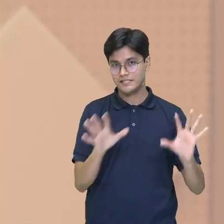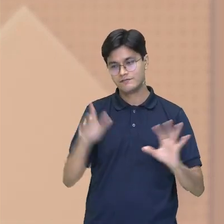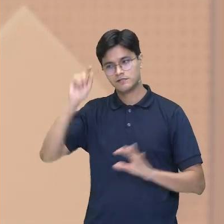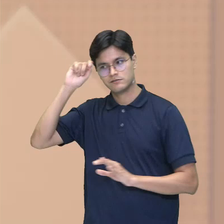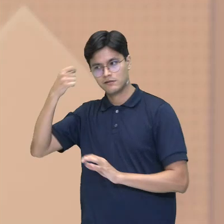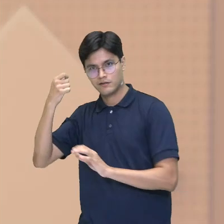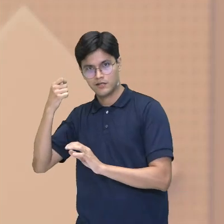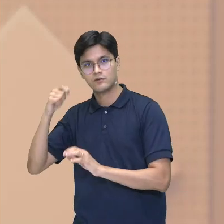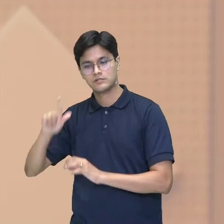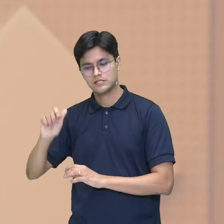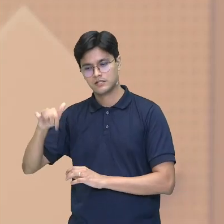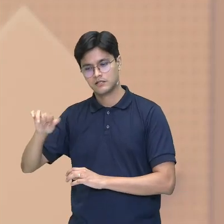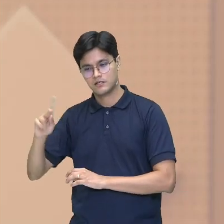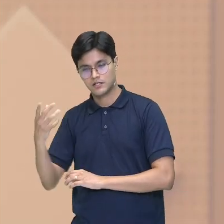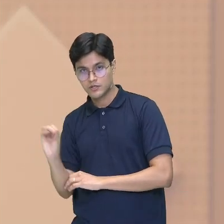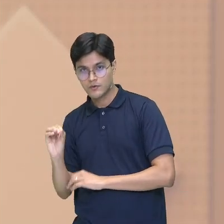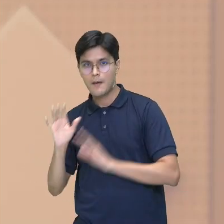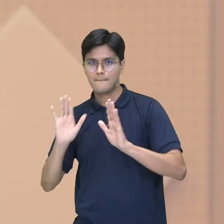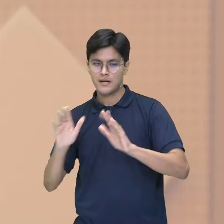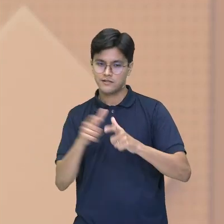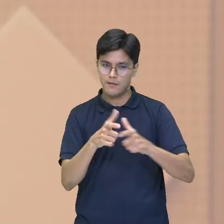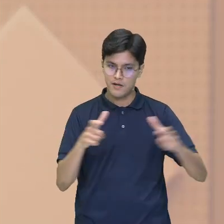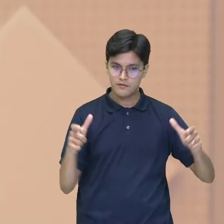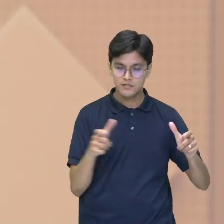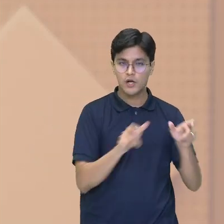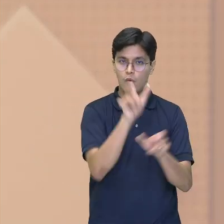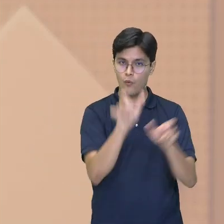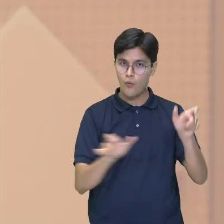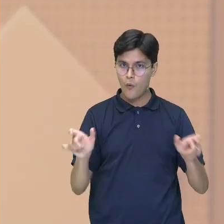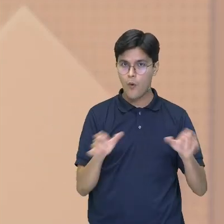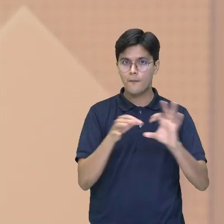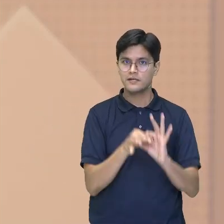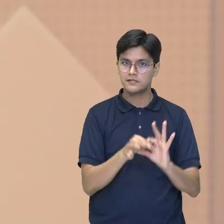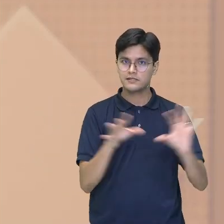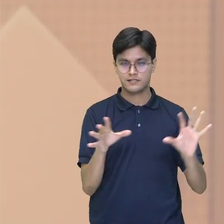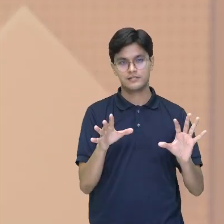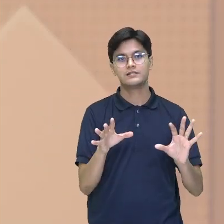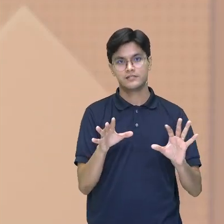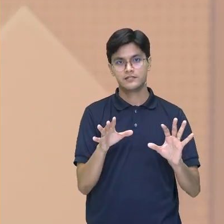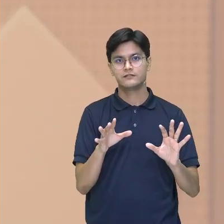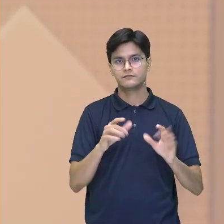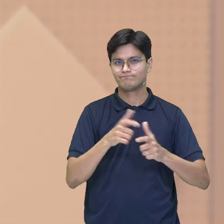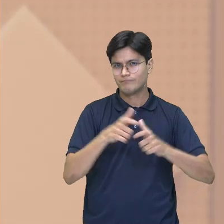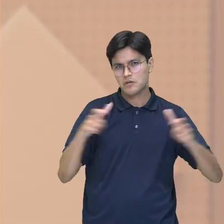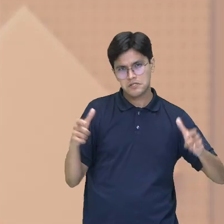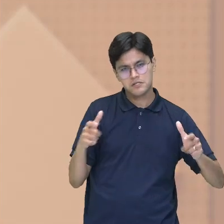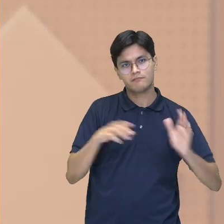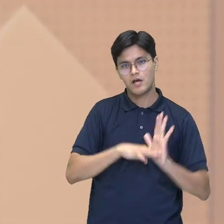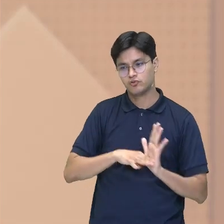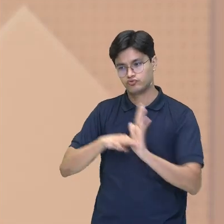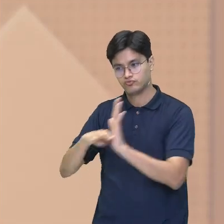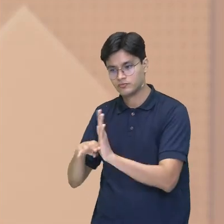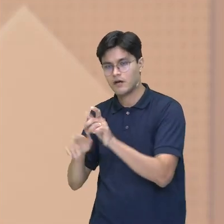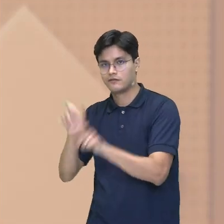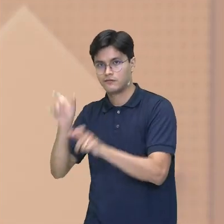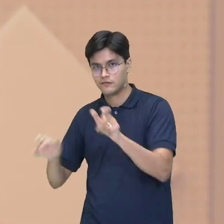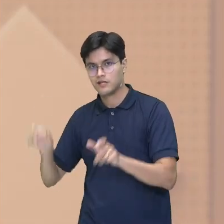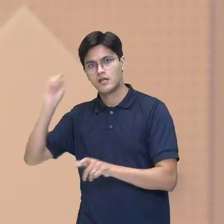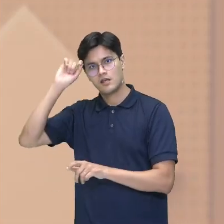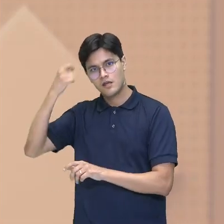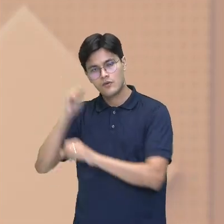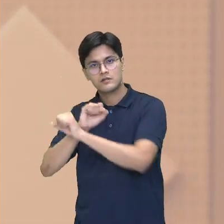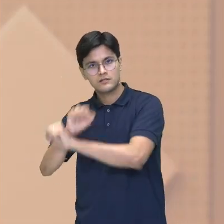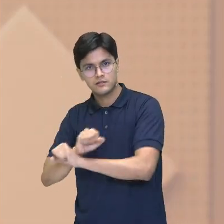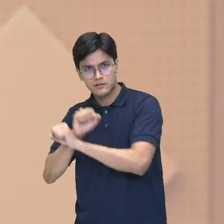grande maioria, os homens livres, eles acabavam beneficiando esses negros escravizados para que eles conseguissem, sim,